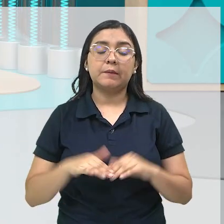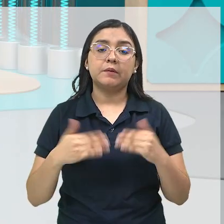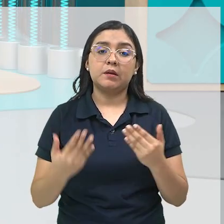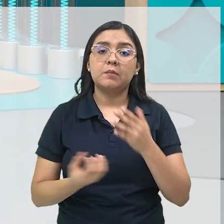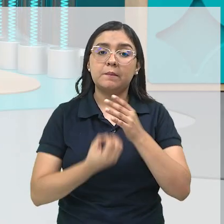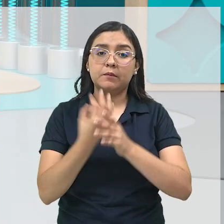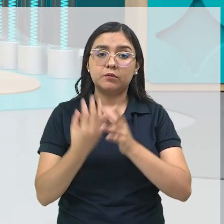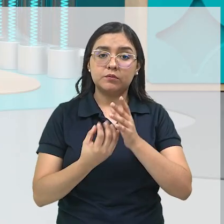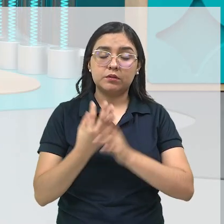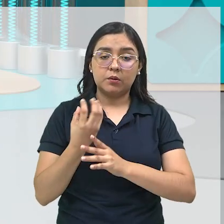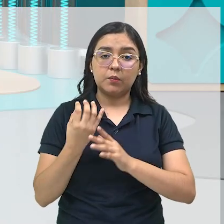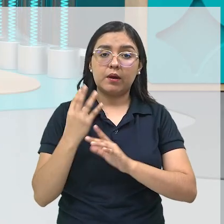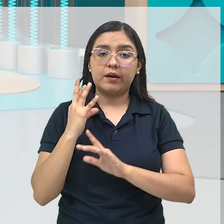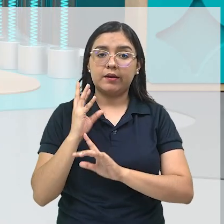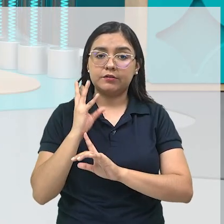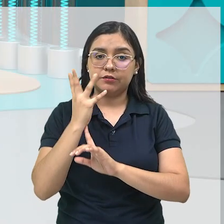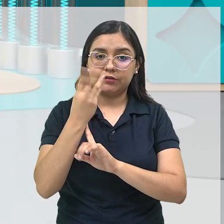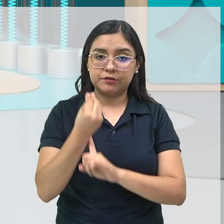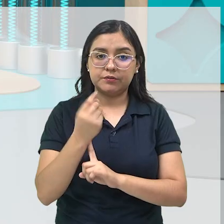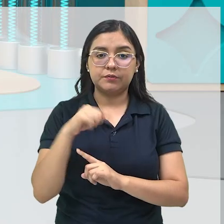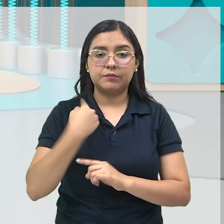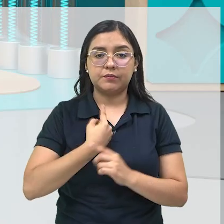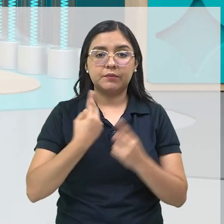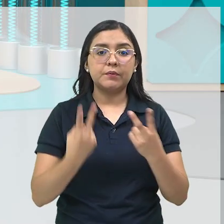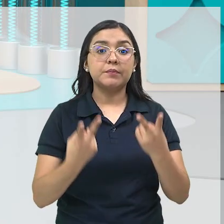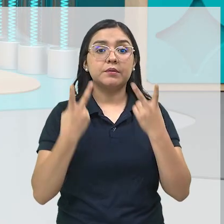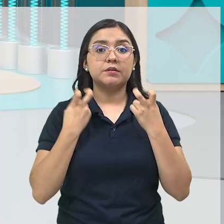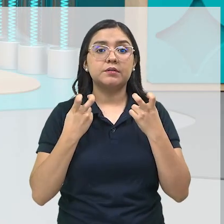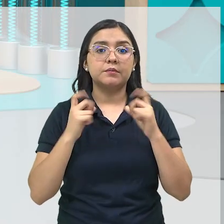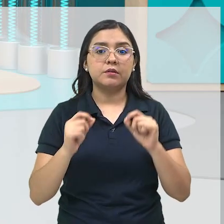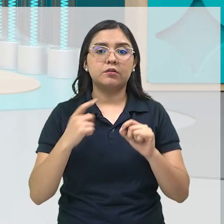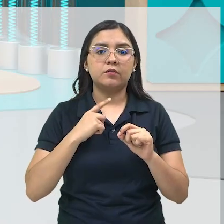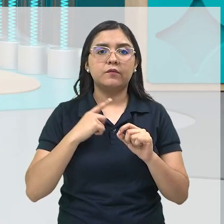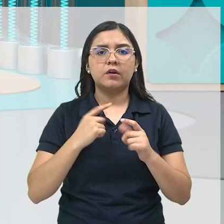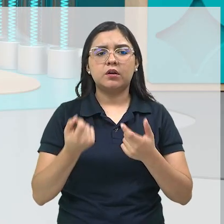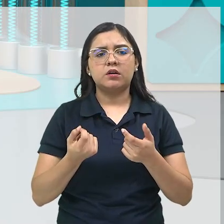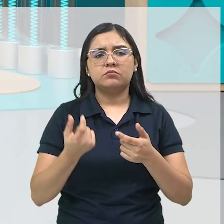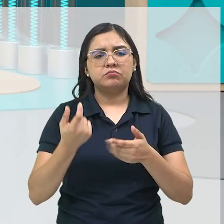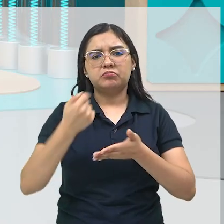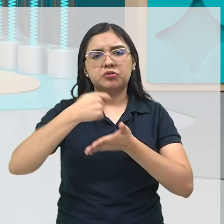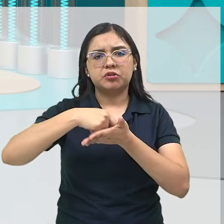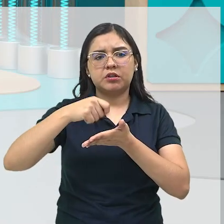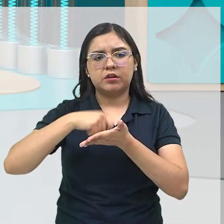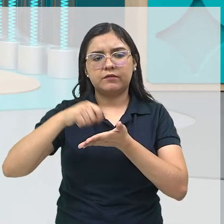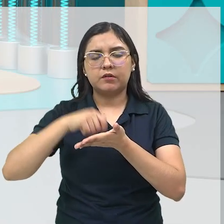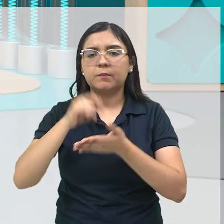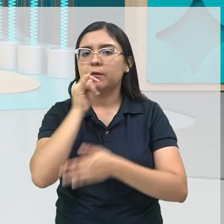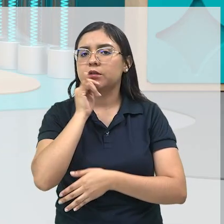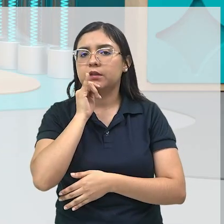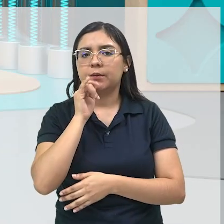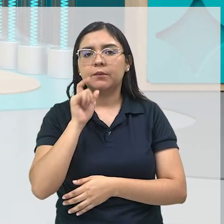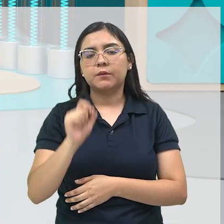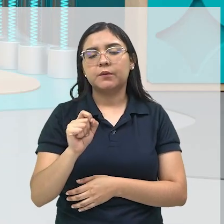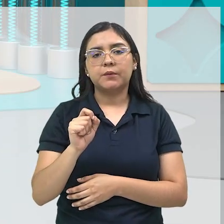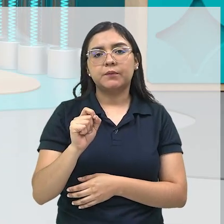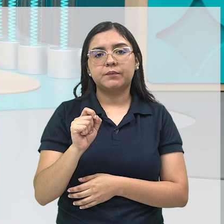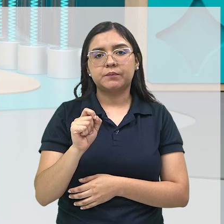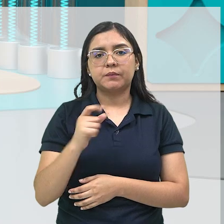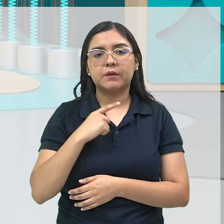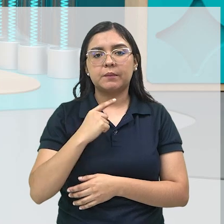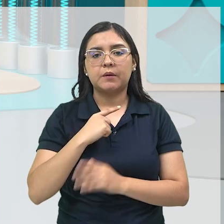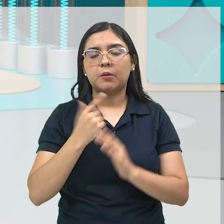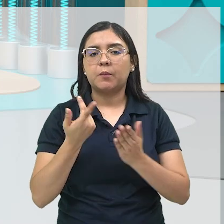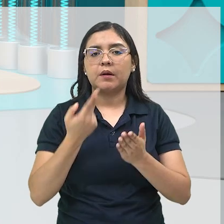produção artística, nós vamos perceber que eu não vou escrever da forma que eu colocaria, por exemplo, para